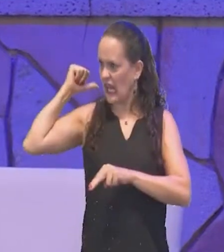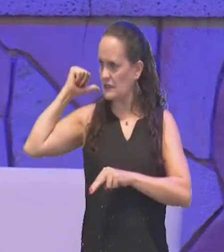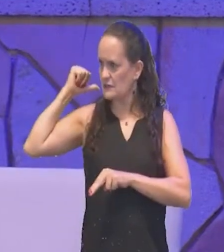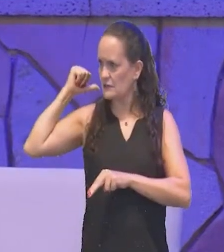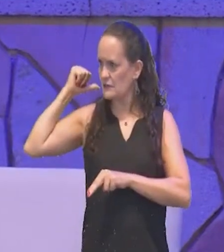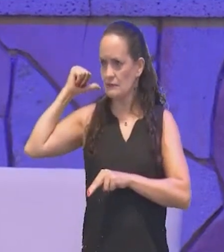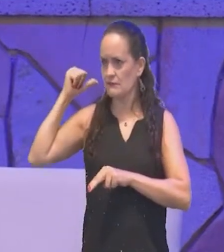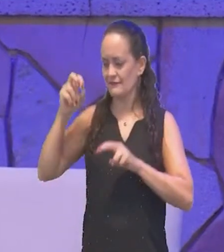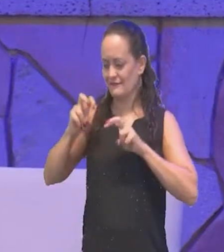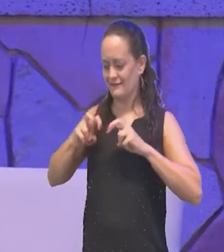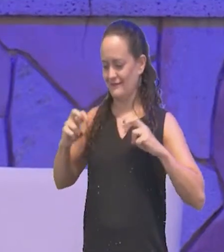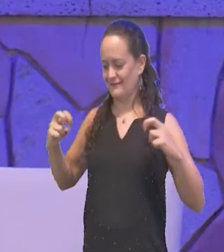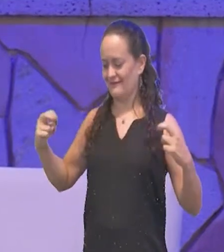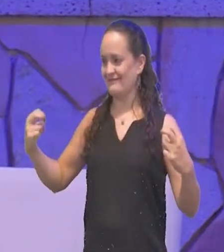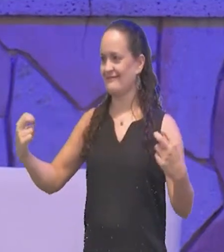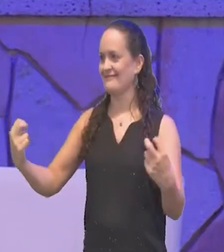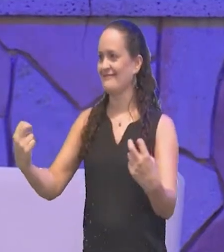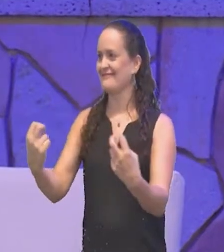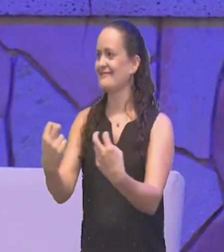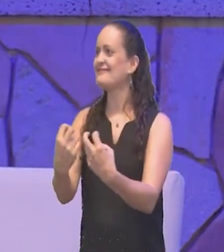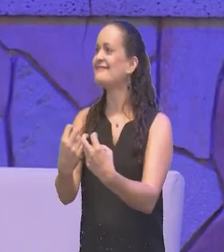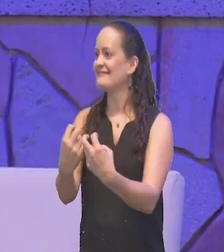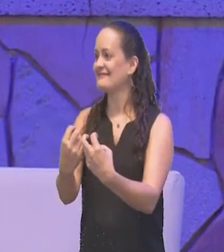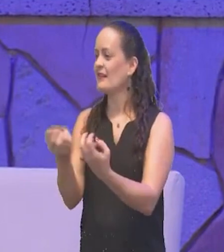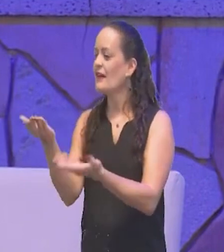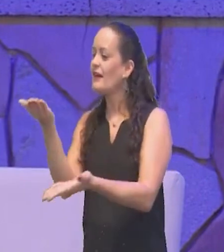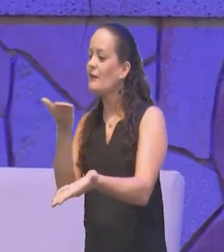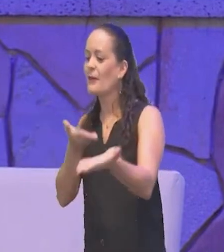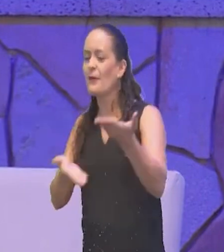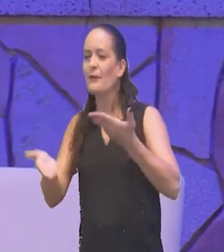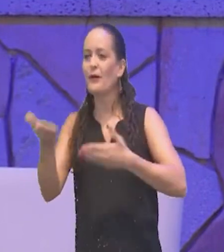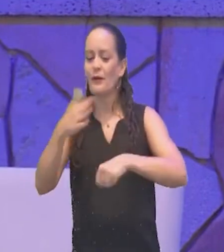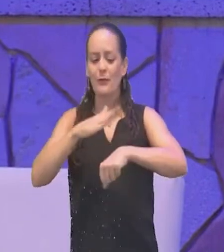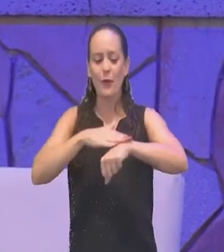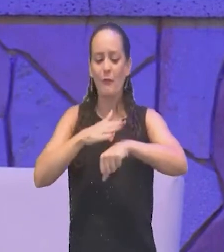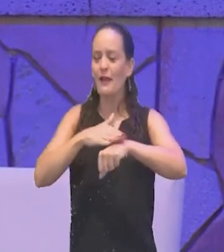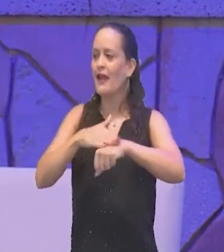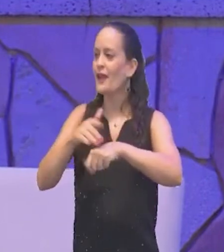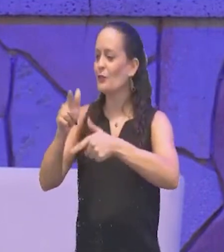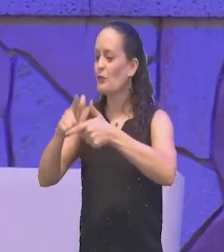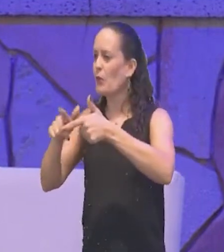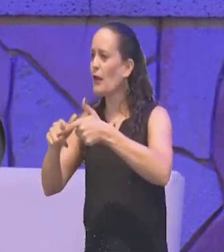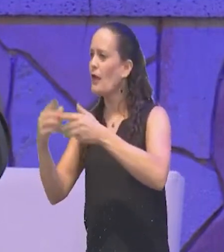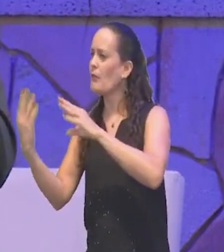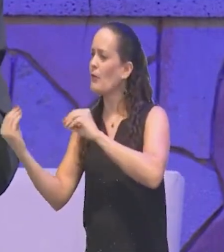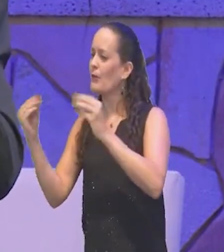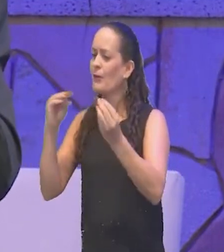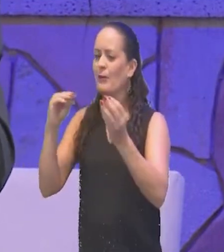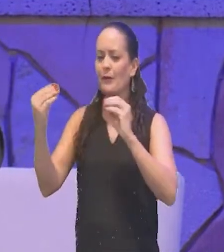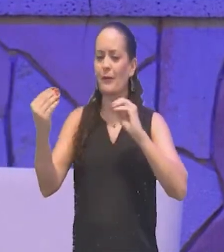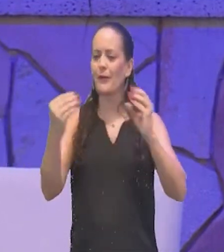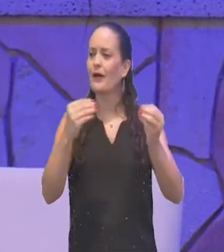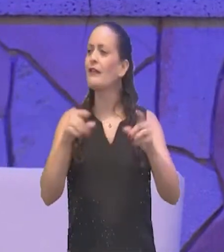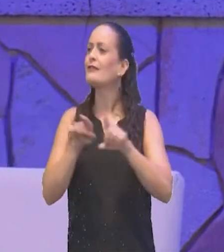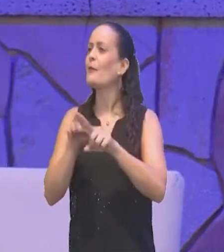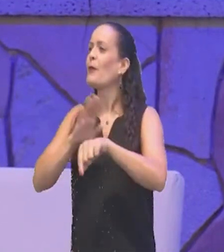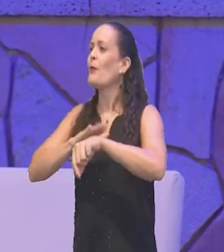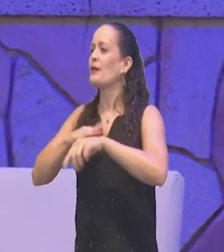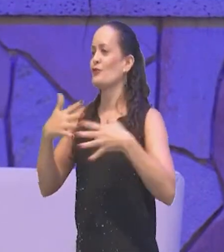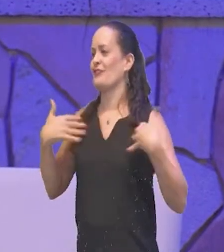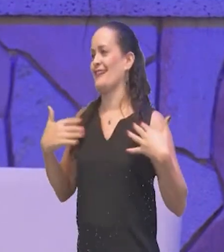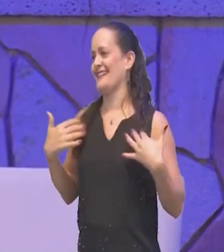este lugar, queridos. É um lugar de repartir os problemas e de repartir também as alegrias. E agora uma